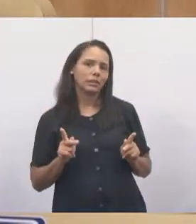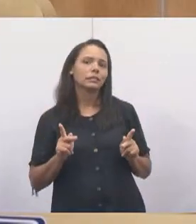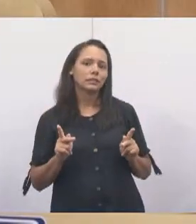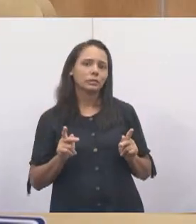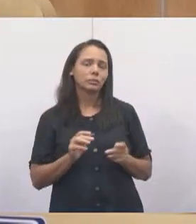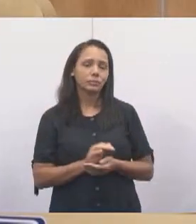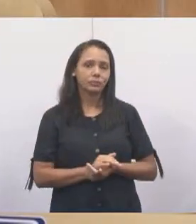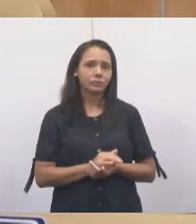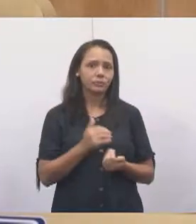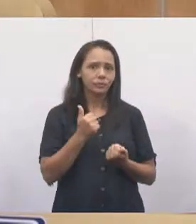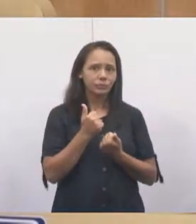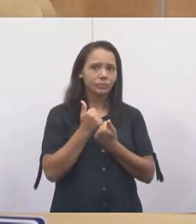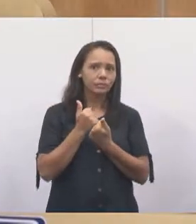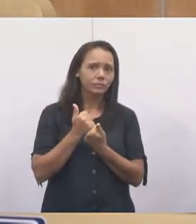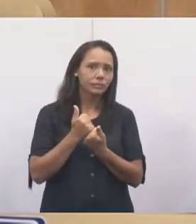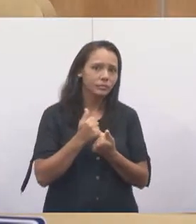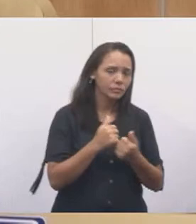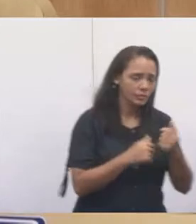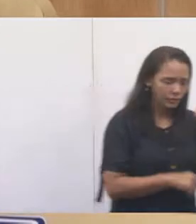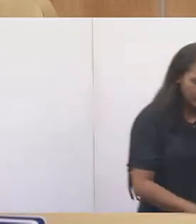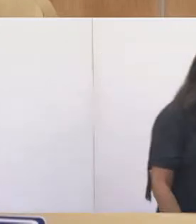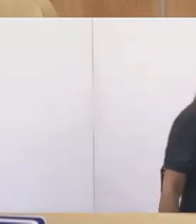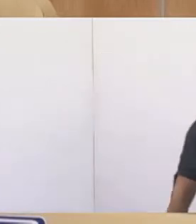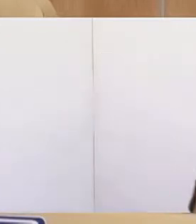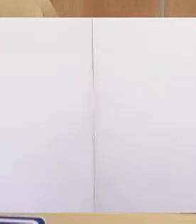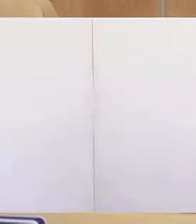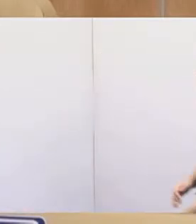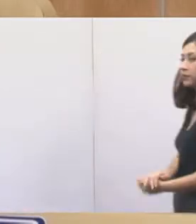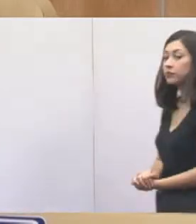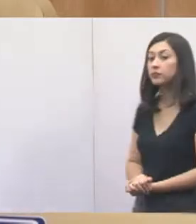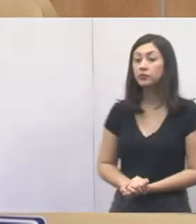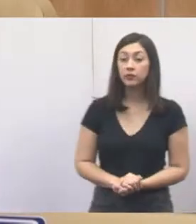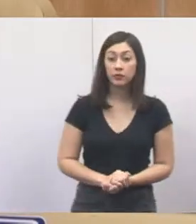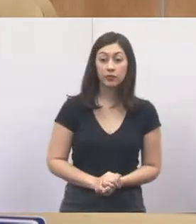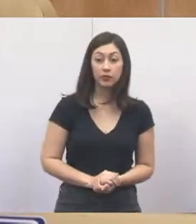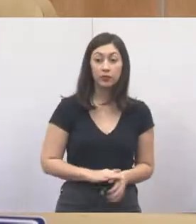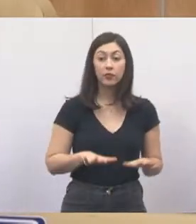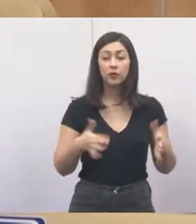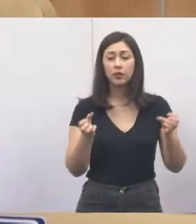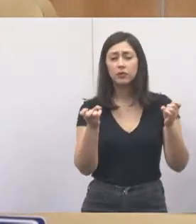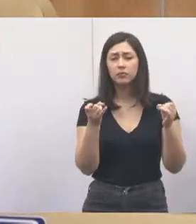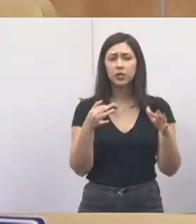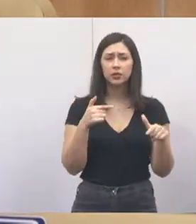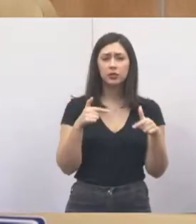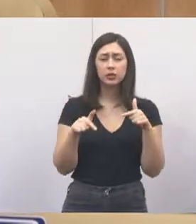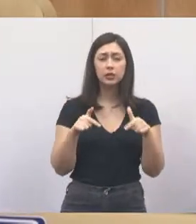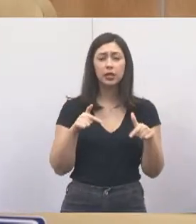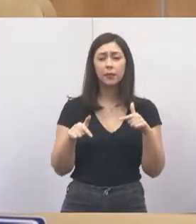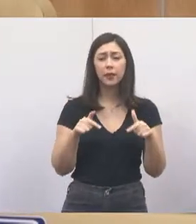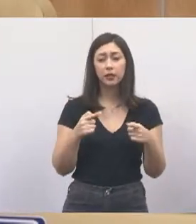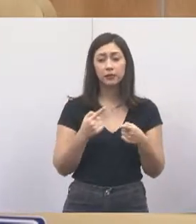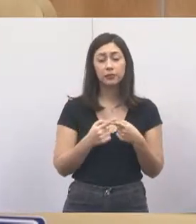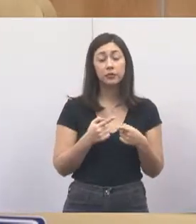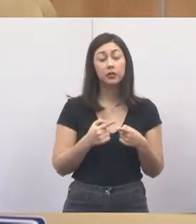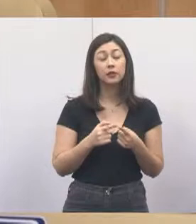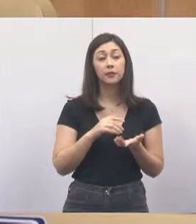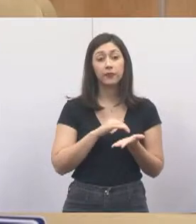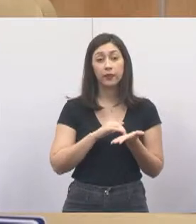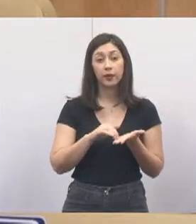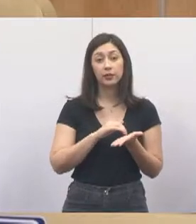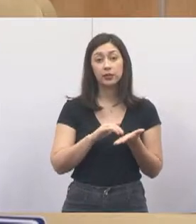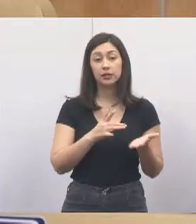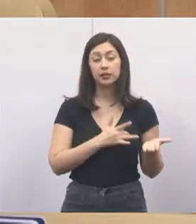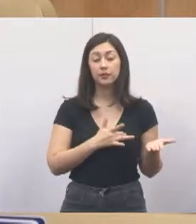sociedade. Mas não para por aí. Quando eu digo do trabalho matricial, é porque a Secretaria